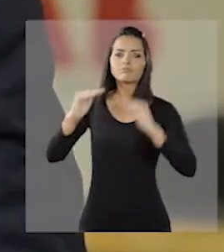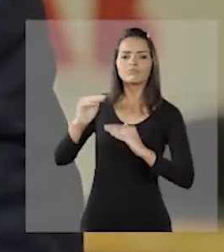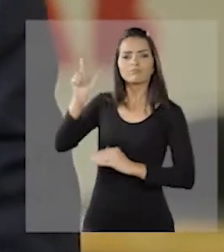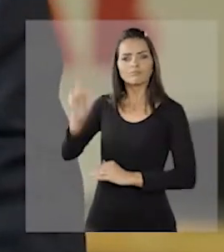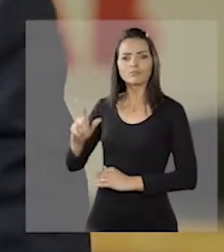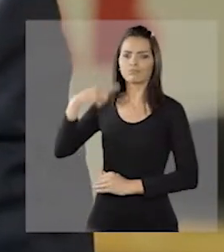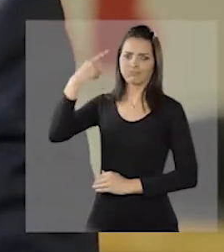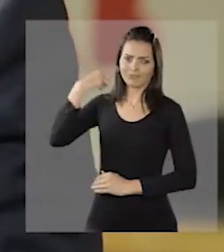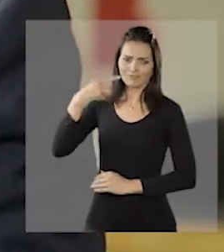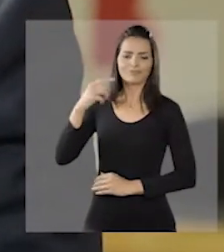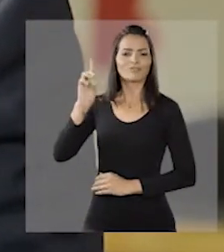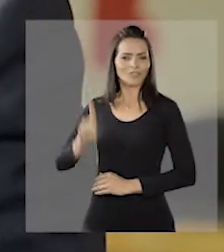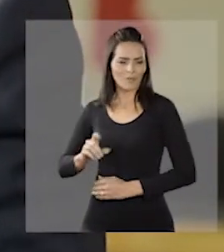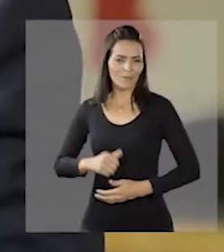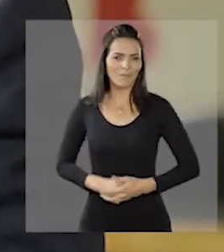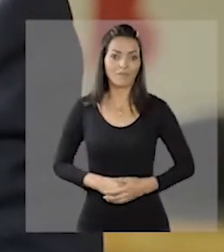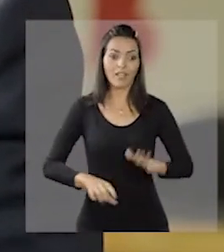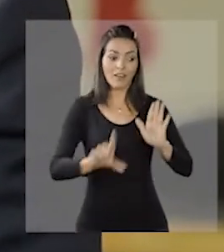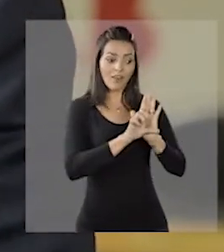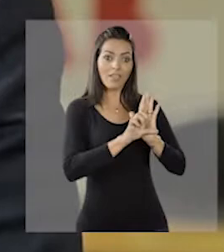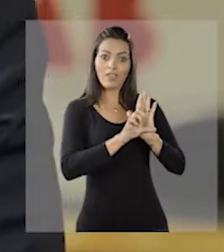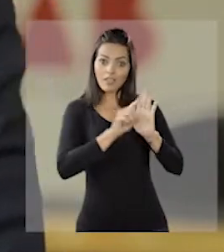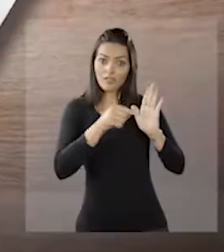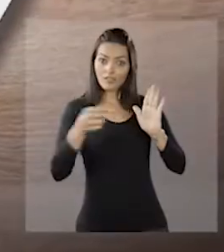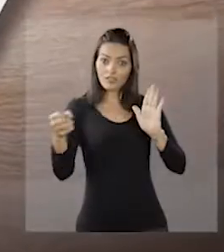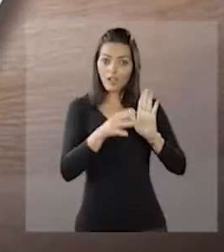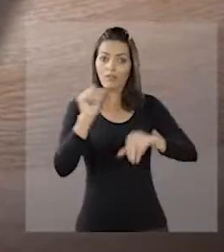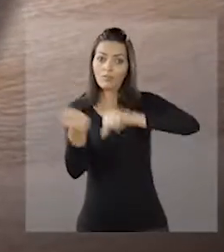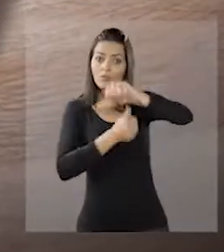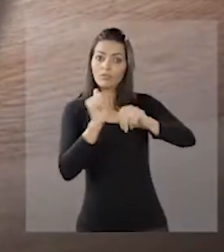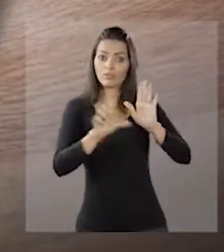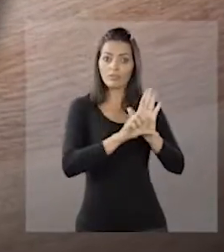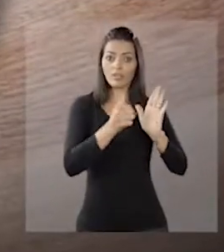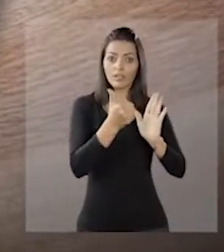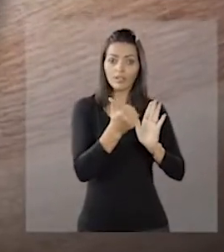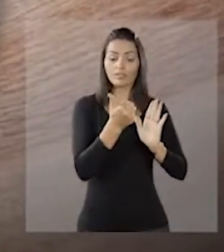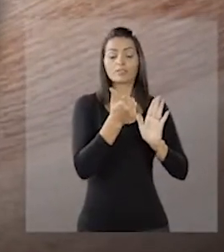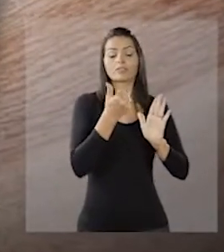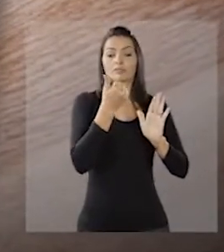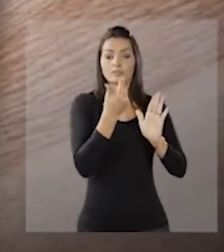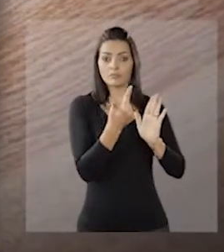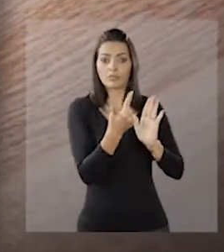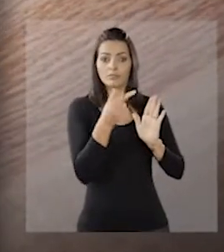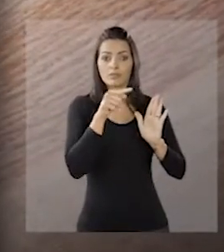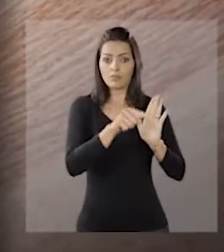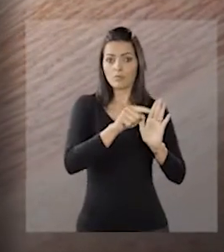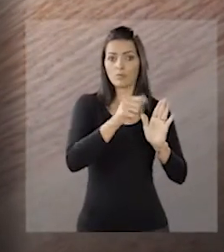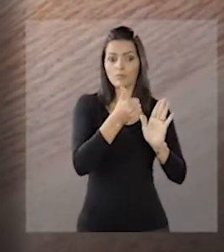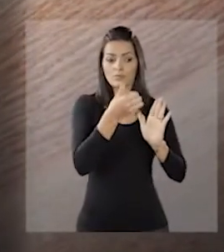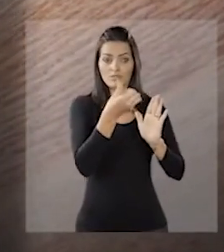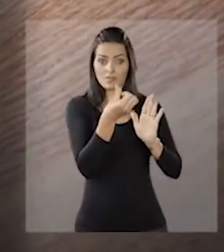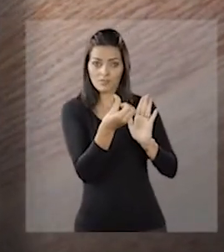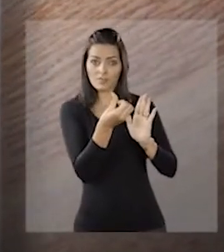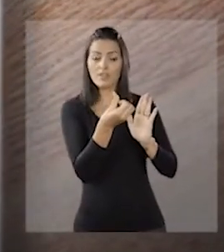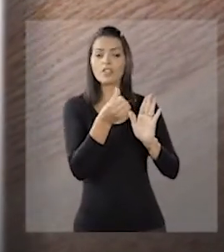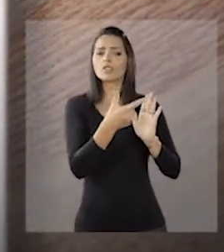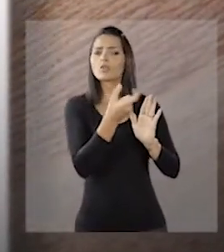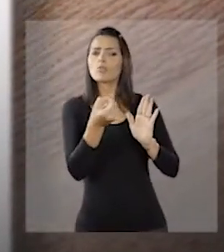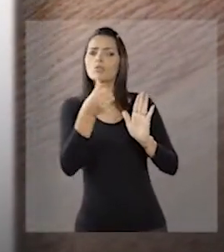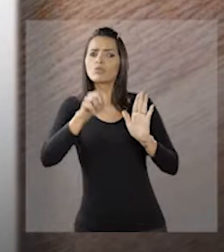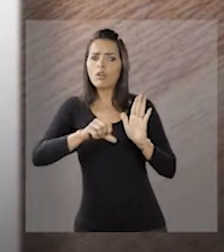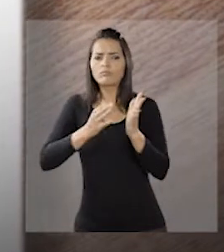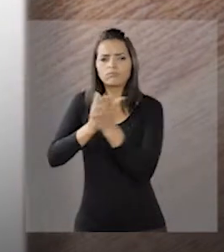e melhora a relação, equilibra do advogado. A nova lei também altera uma parte da Lei 12.016